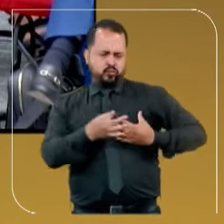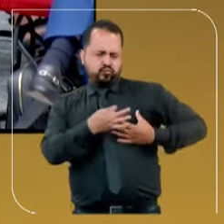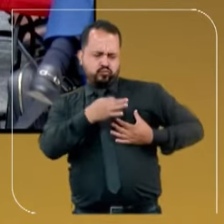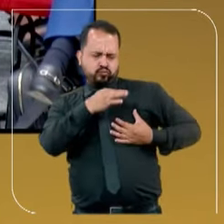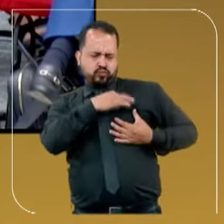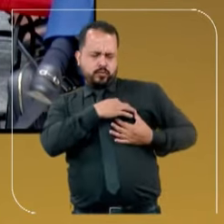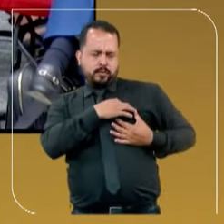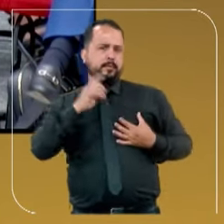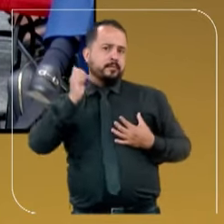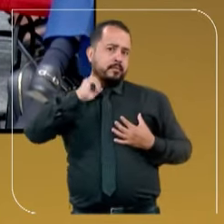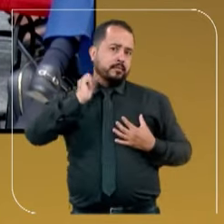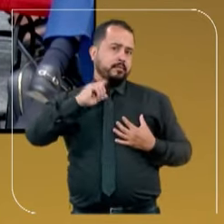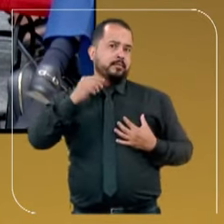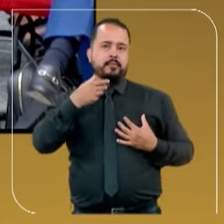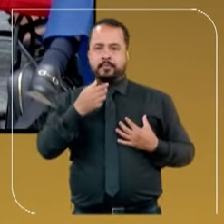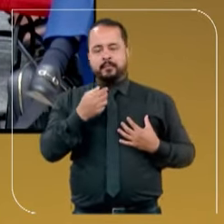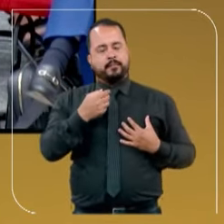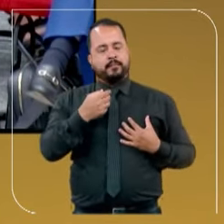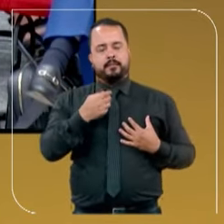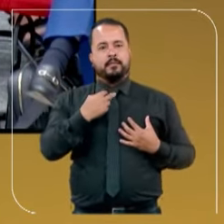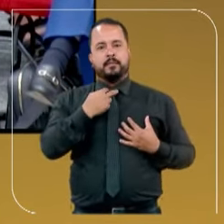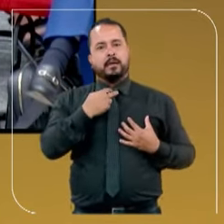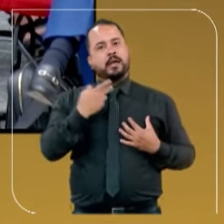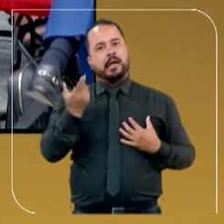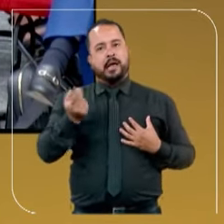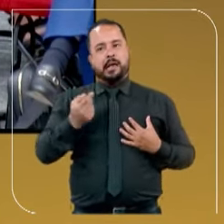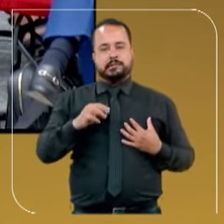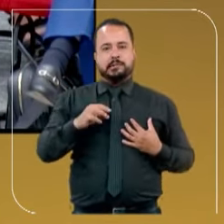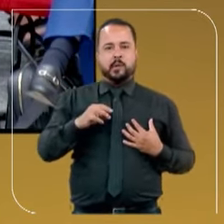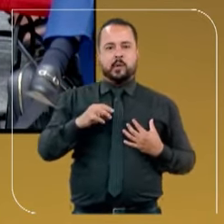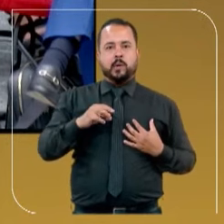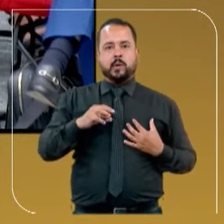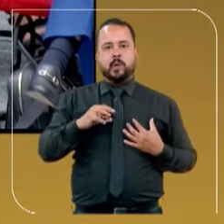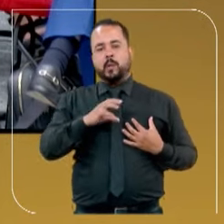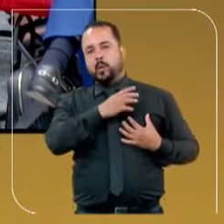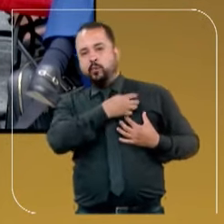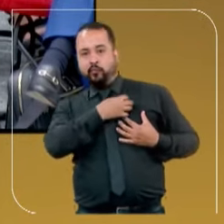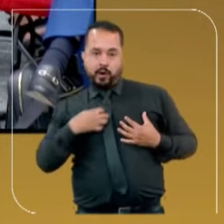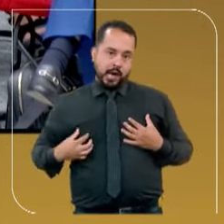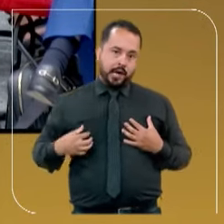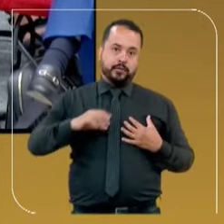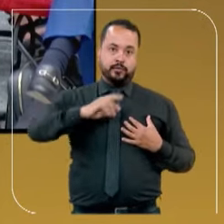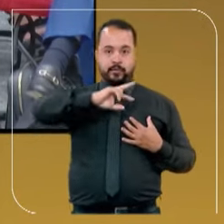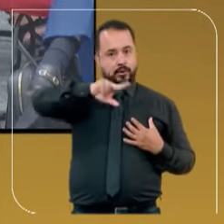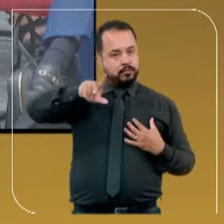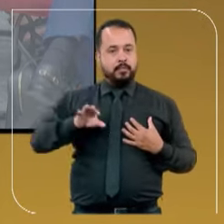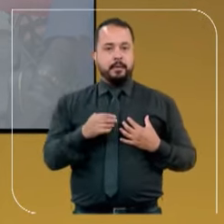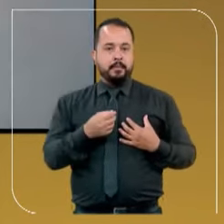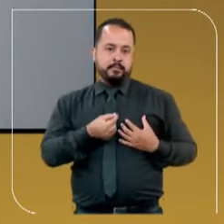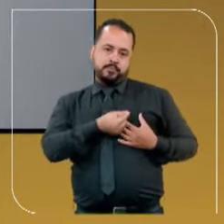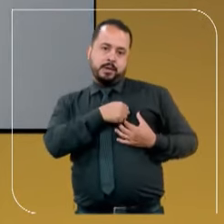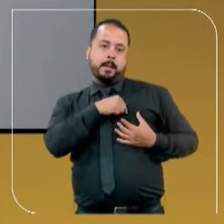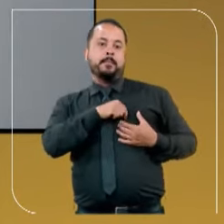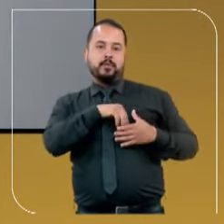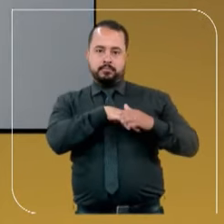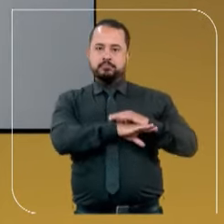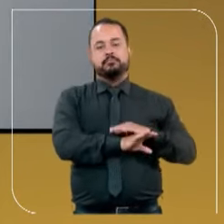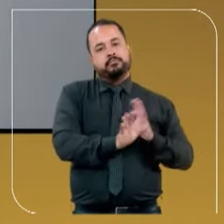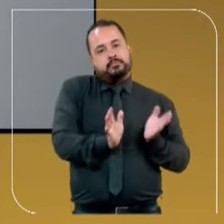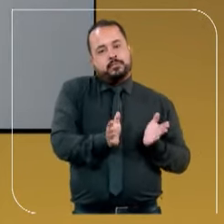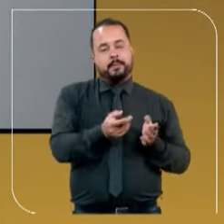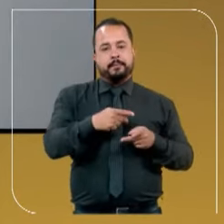pessoal corintiano, palmeirense, tá tudo bem, não tem problema. Mas saúdo a todos e as autoridades já